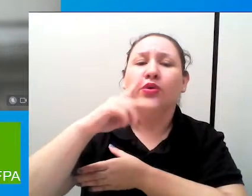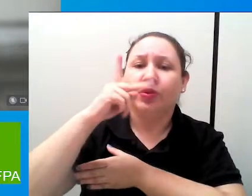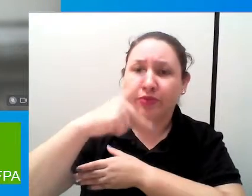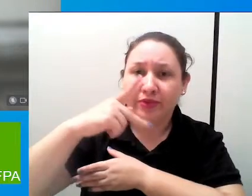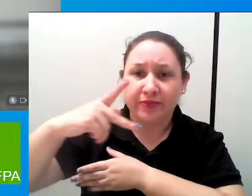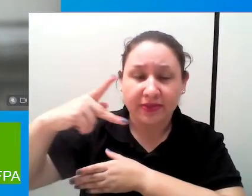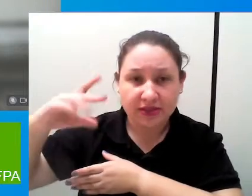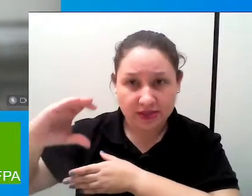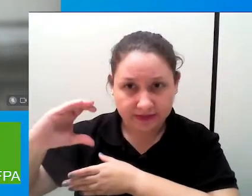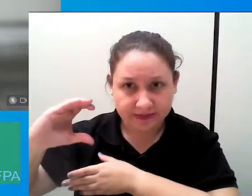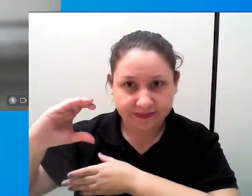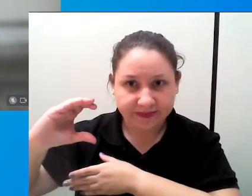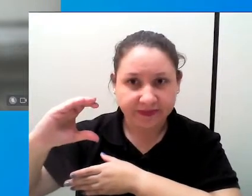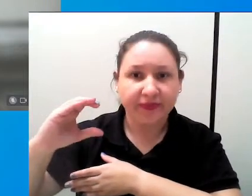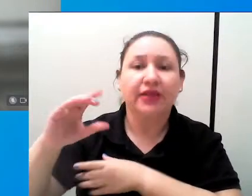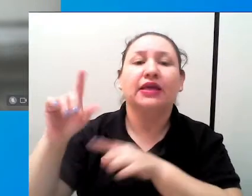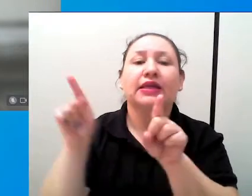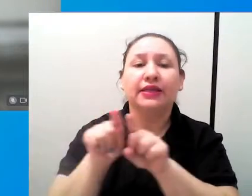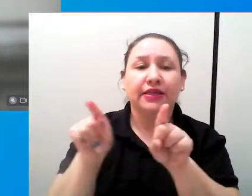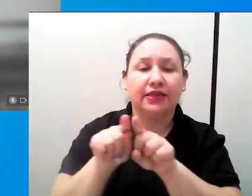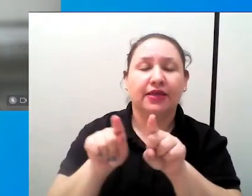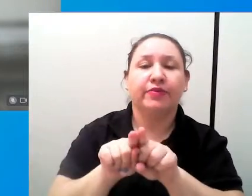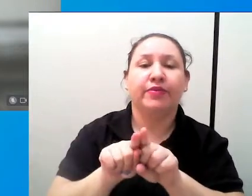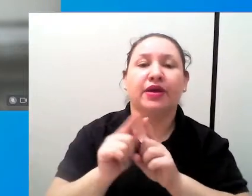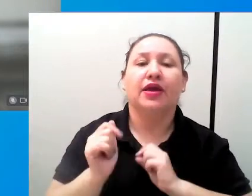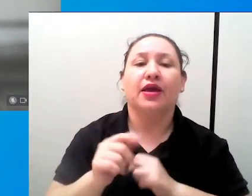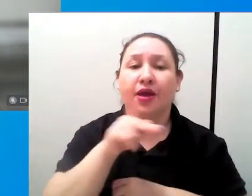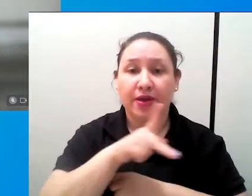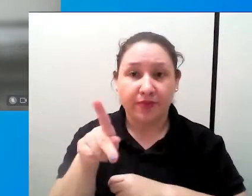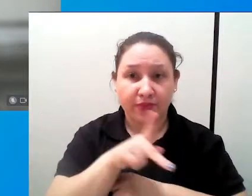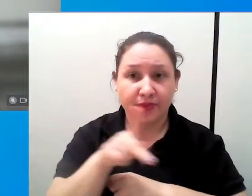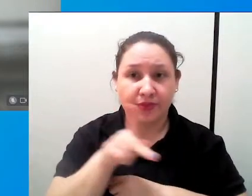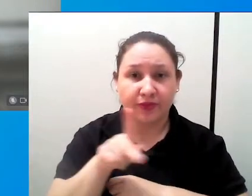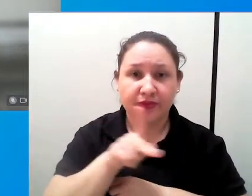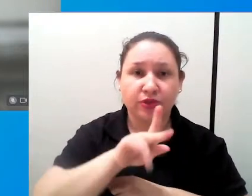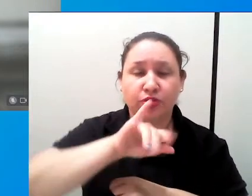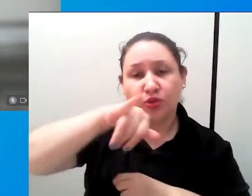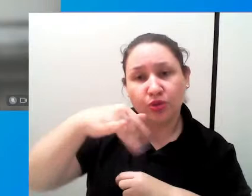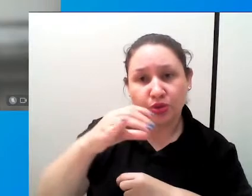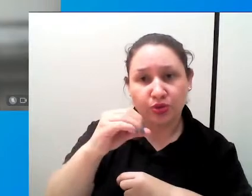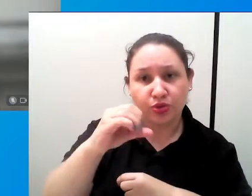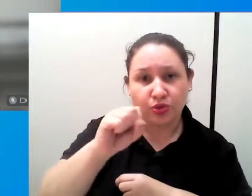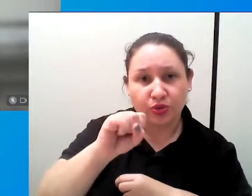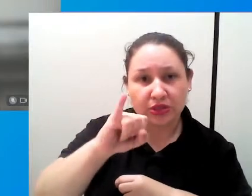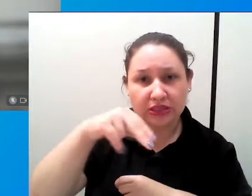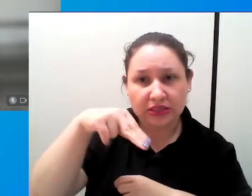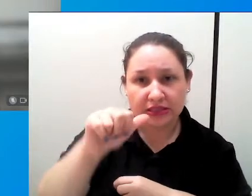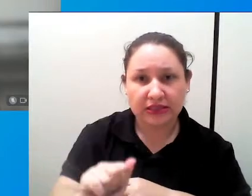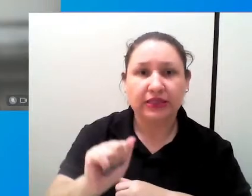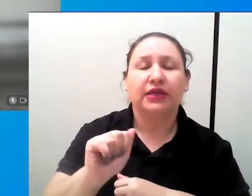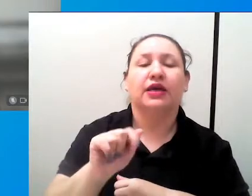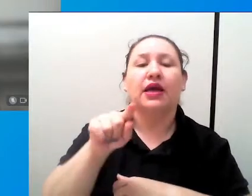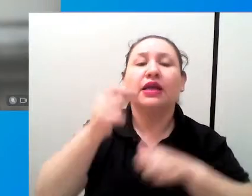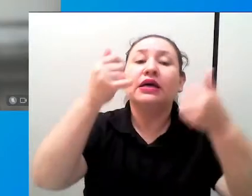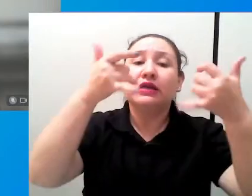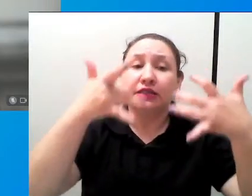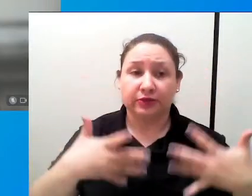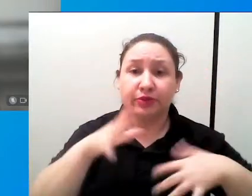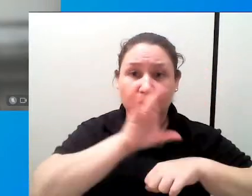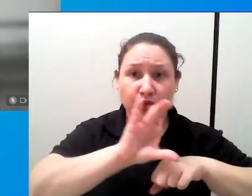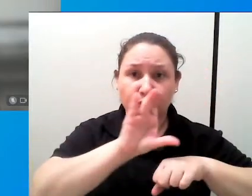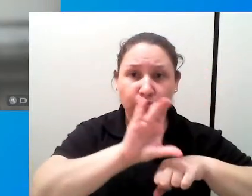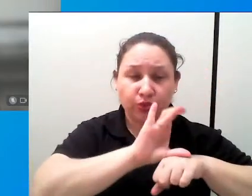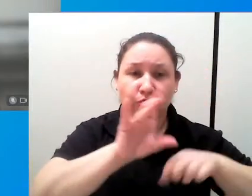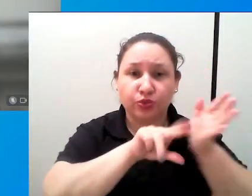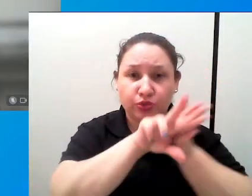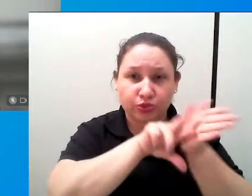No campus Rio Branco, a professora Josina, ela fala que a licenciatura em ciências biológicas, ele tem